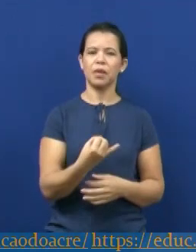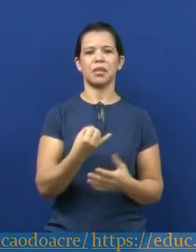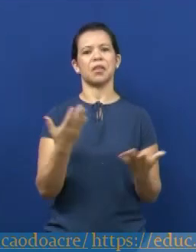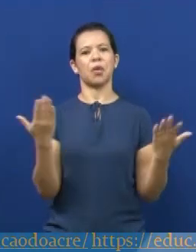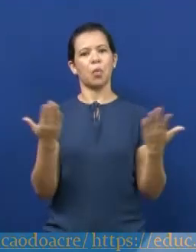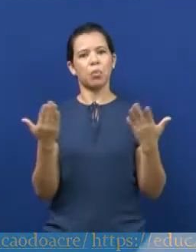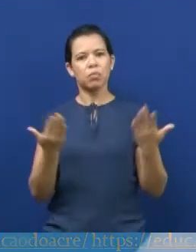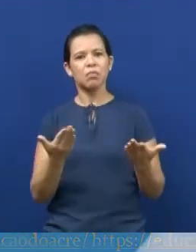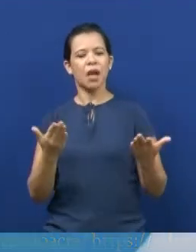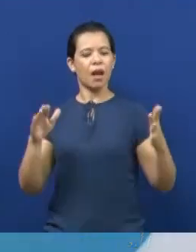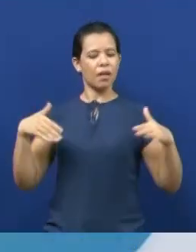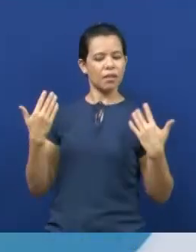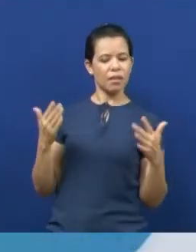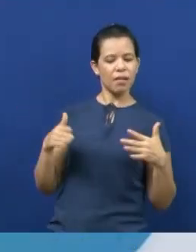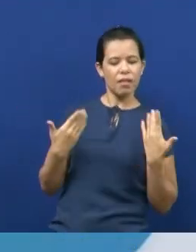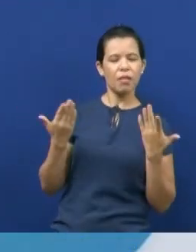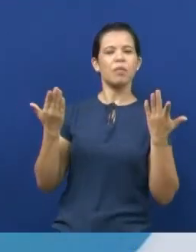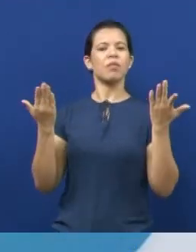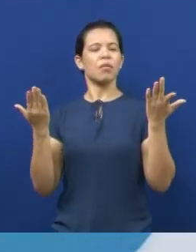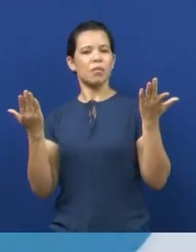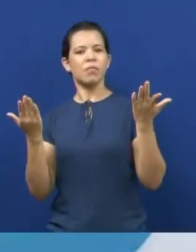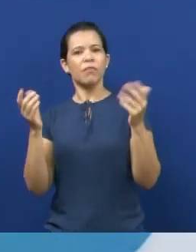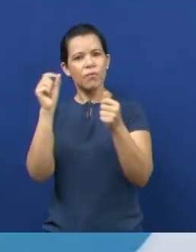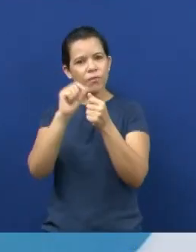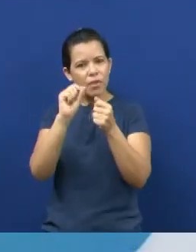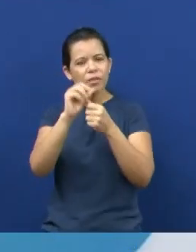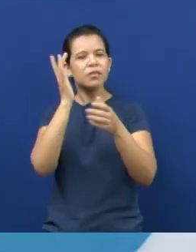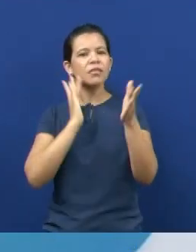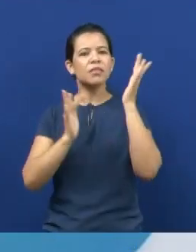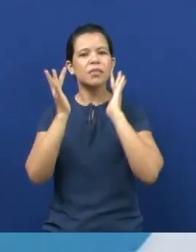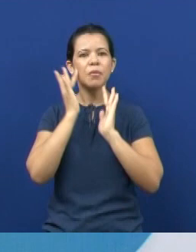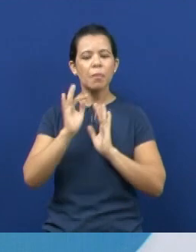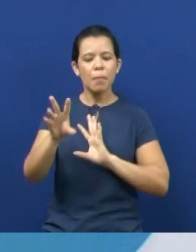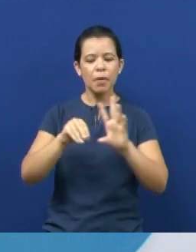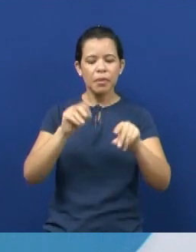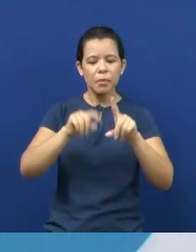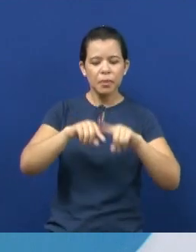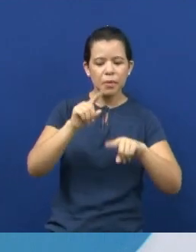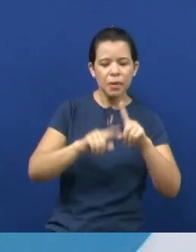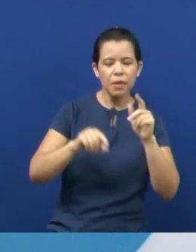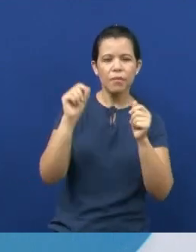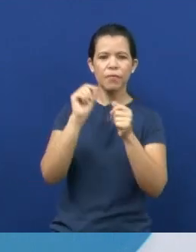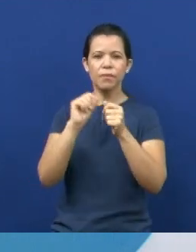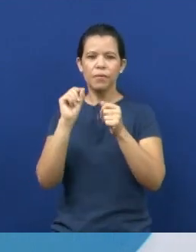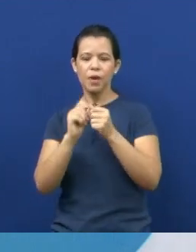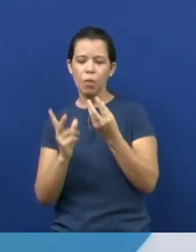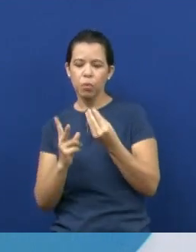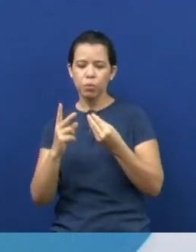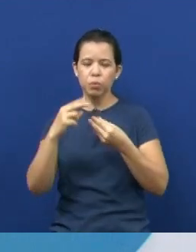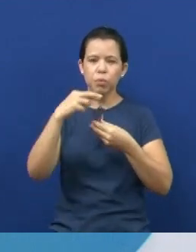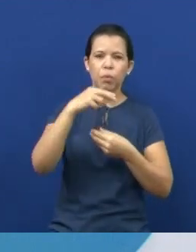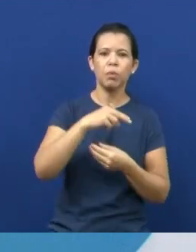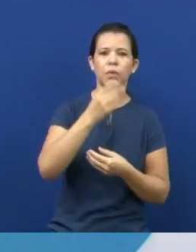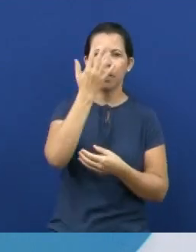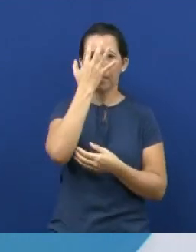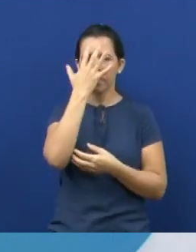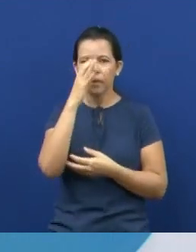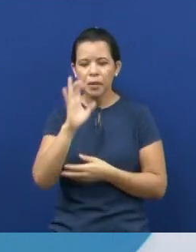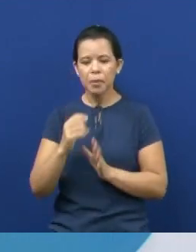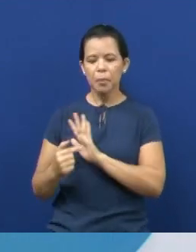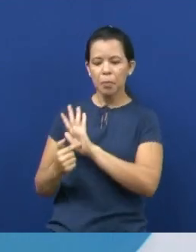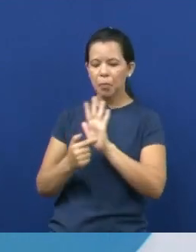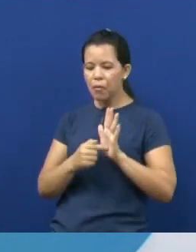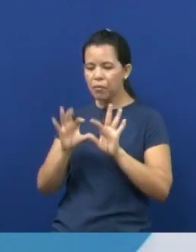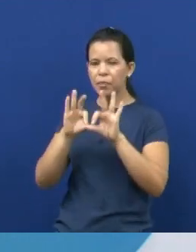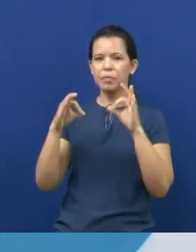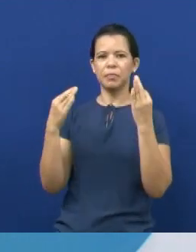divirta e faça teatro pegue todos esses materiais crie sua máscara e mostro a sua família a tira uma foto se possível